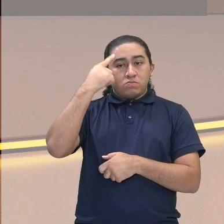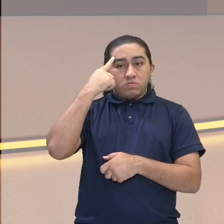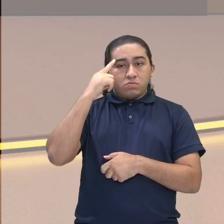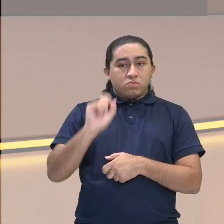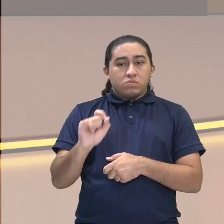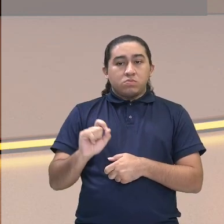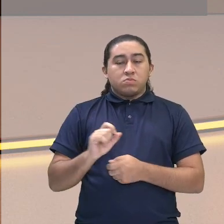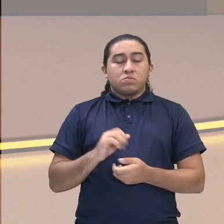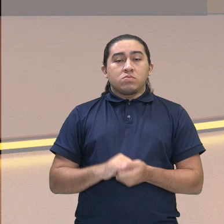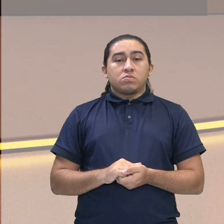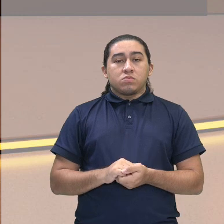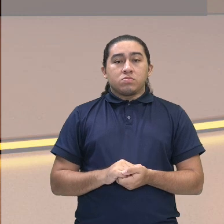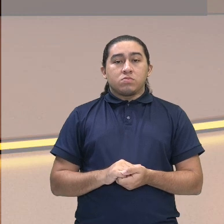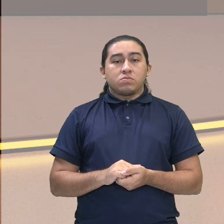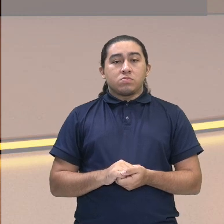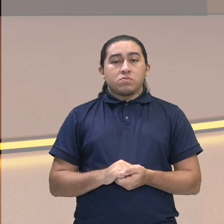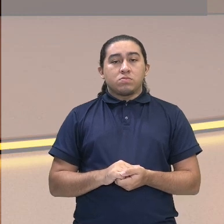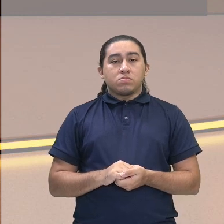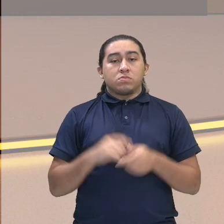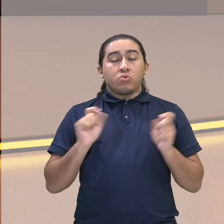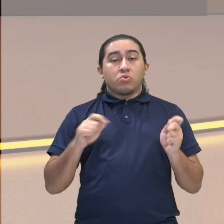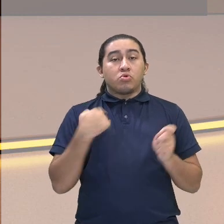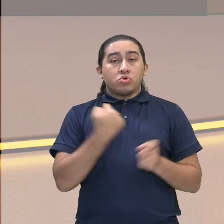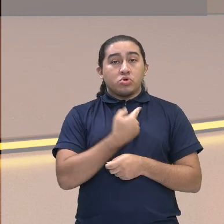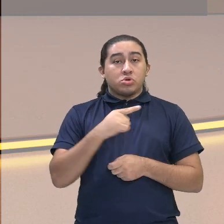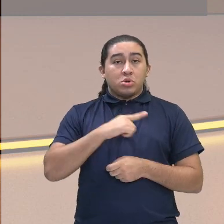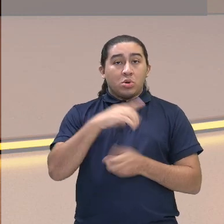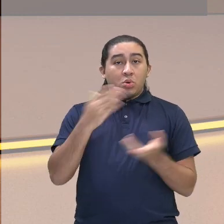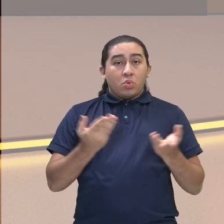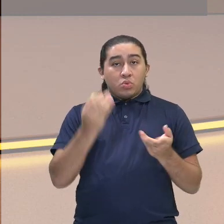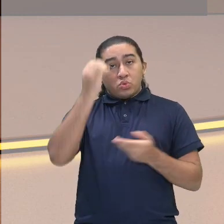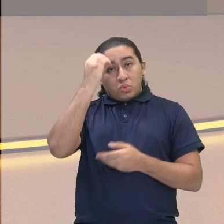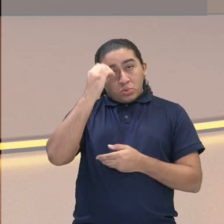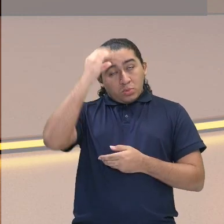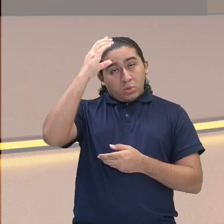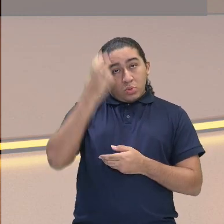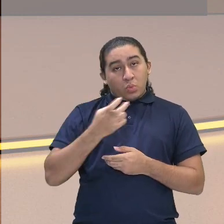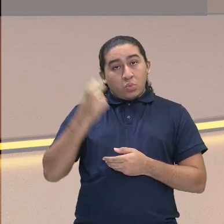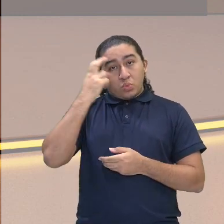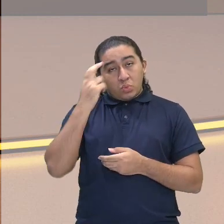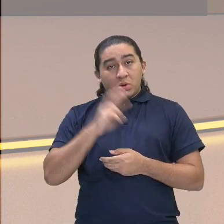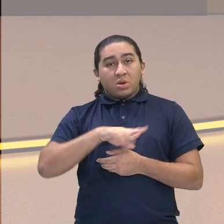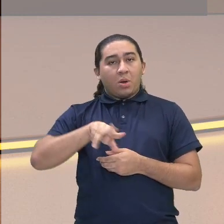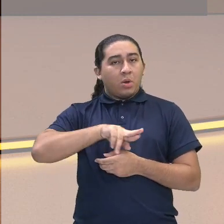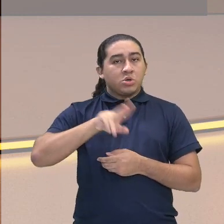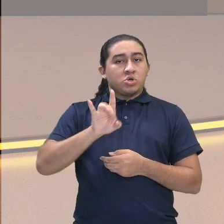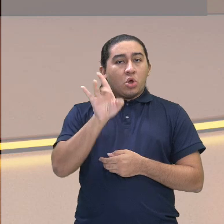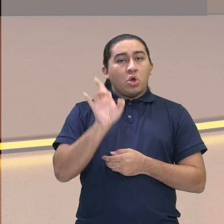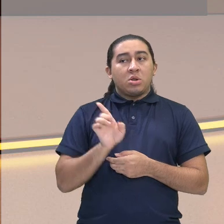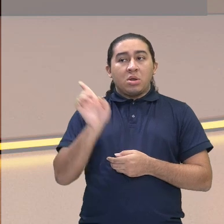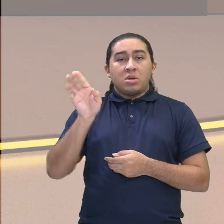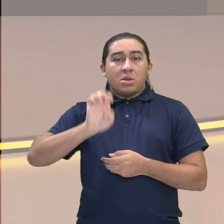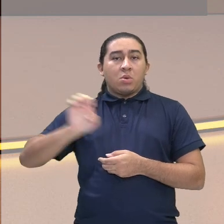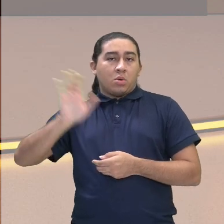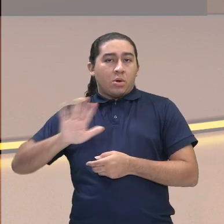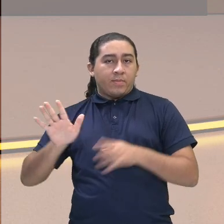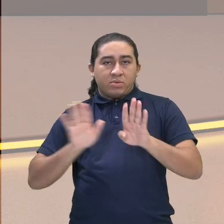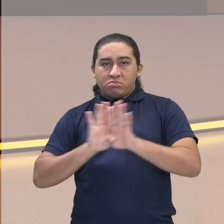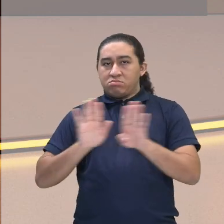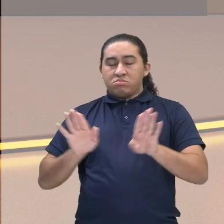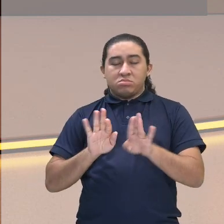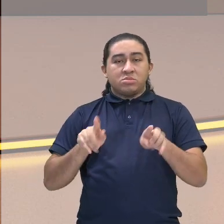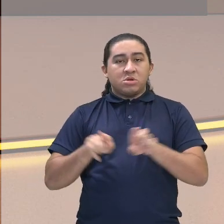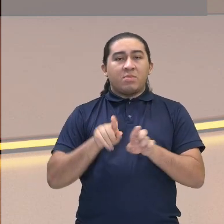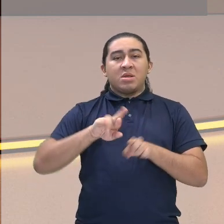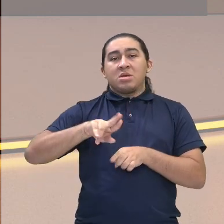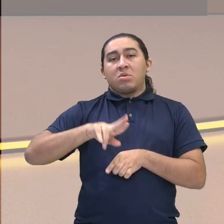que o que nós temos hoje de conhecimento, de cultura, não é só o que veio da Europa do colonizador, não é só